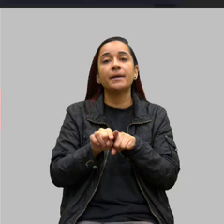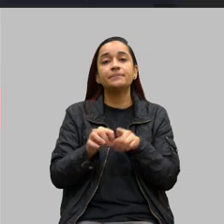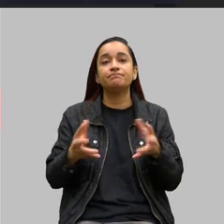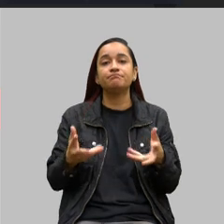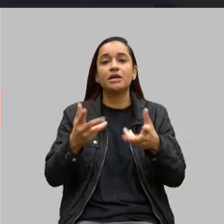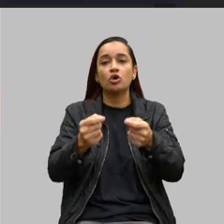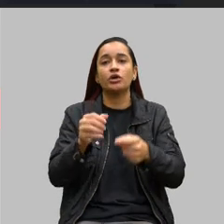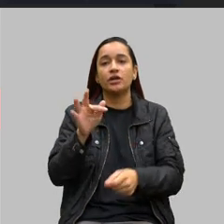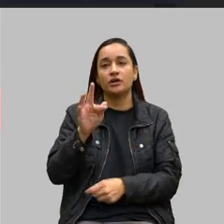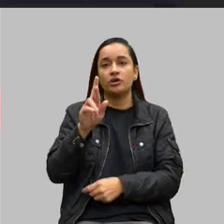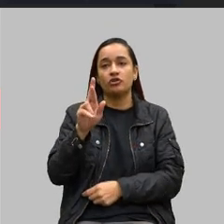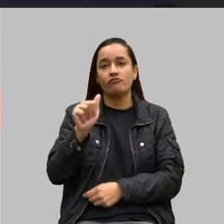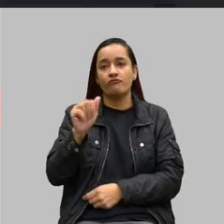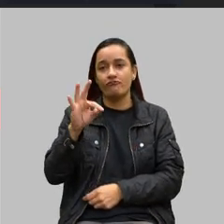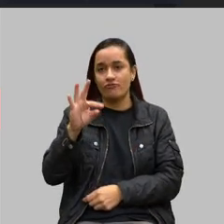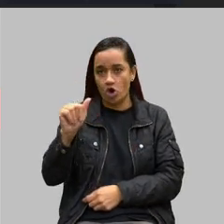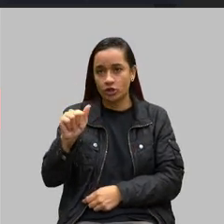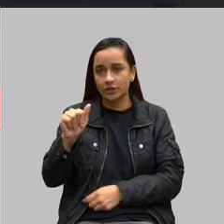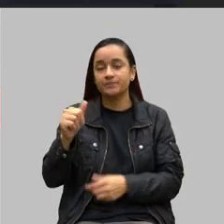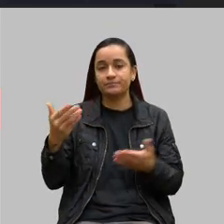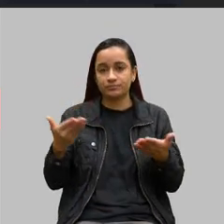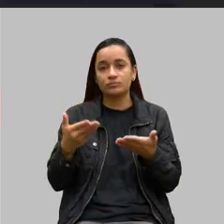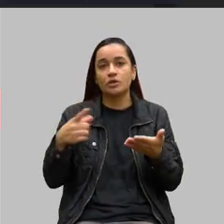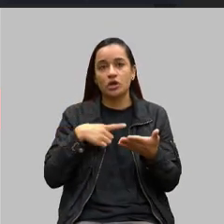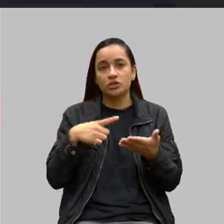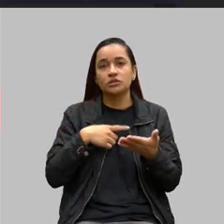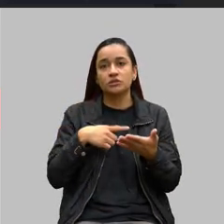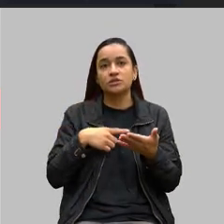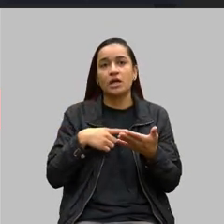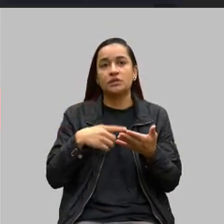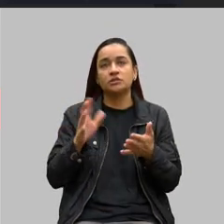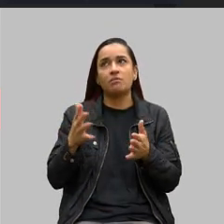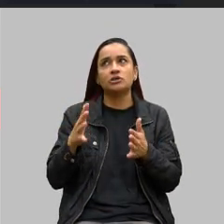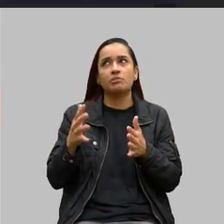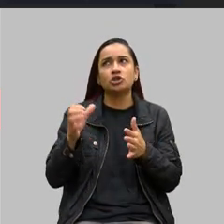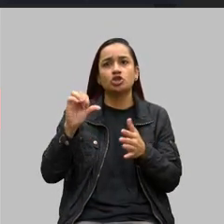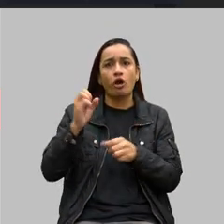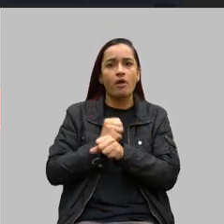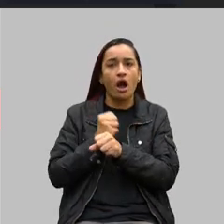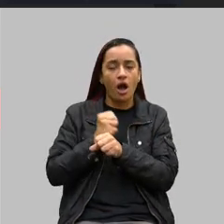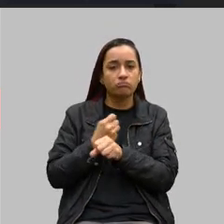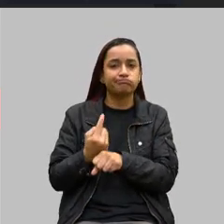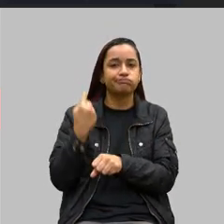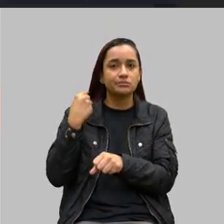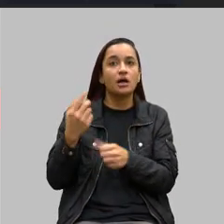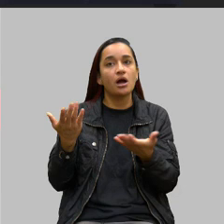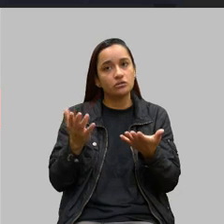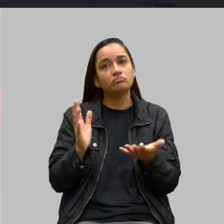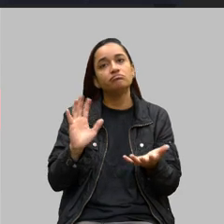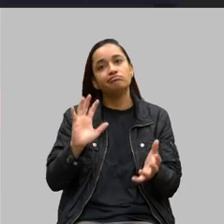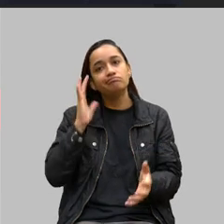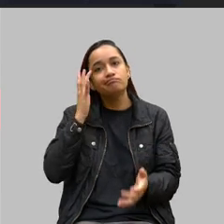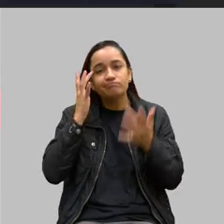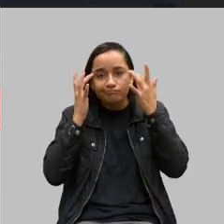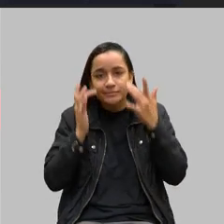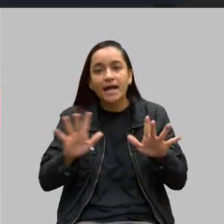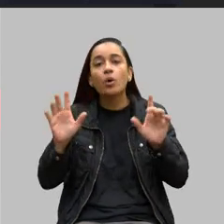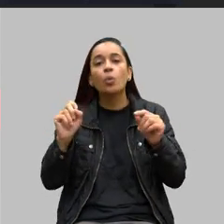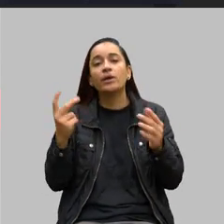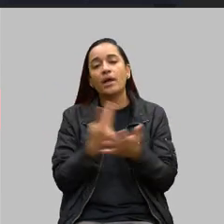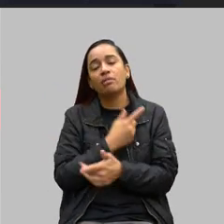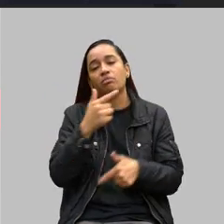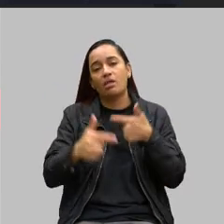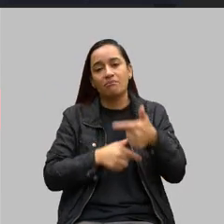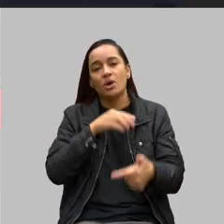gente tem uma Frota do Metropolitano com uma idade média de 11 anos né E isso aí acaba levando naturalmente a um serviço prestado de pior qualidade